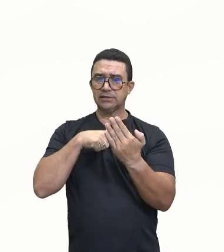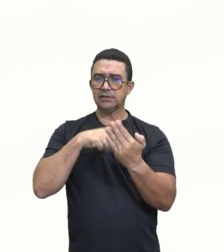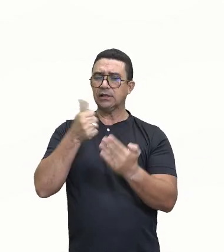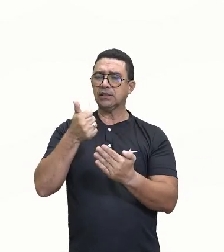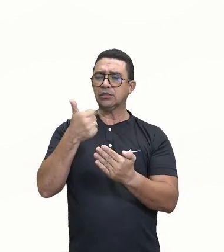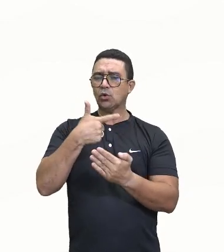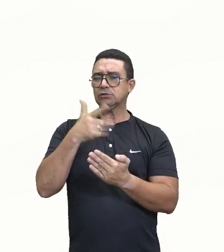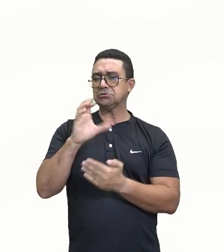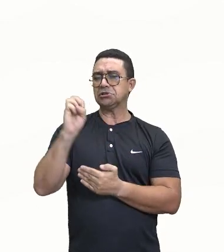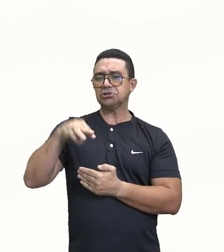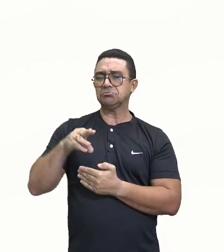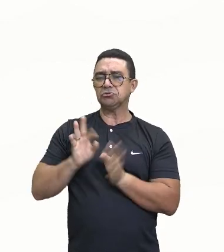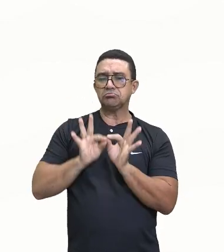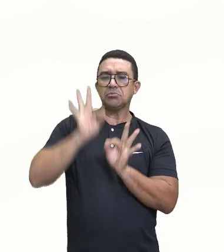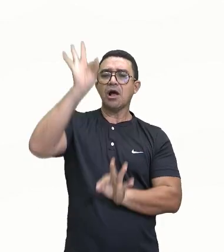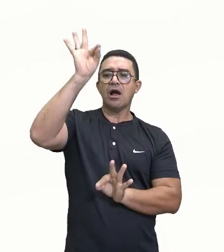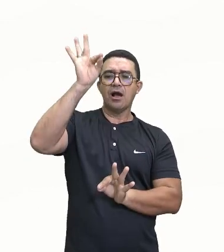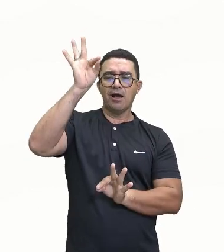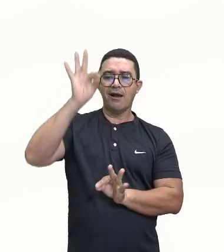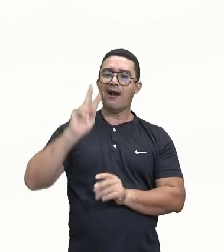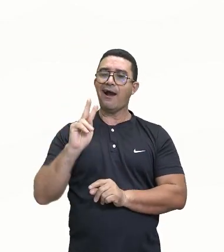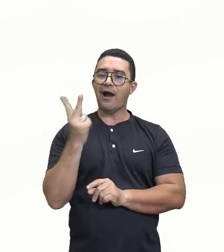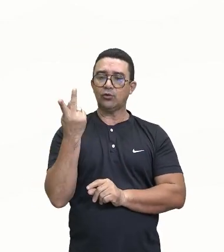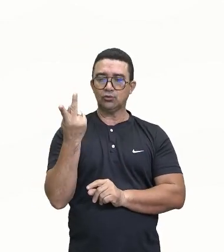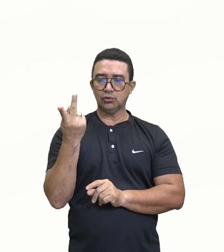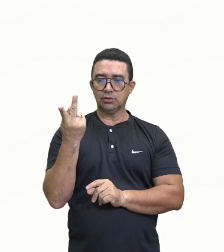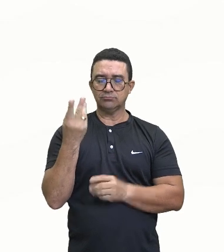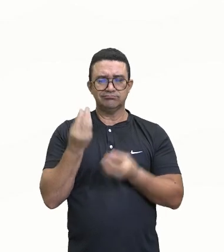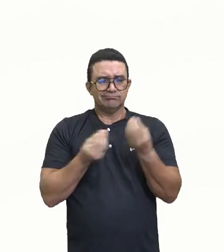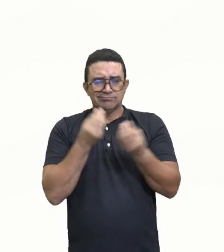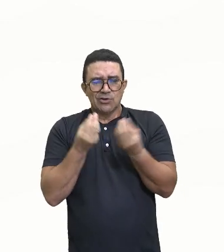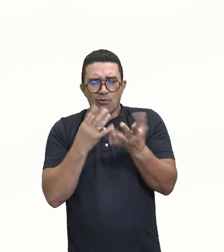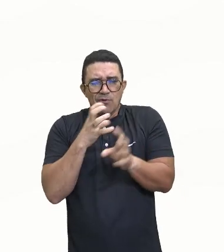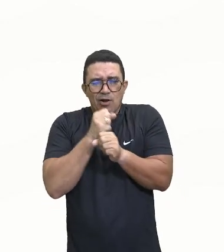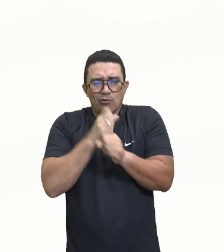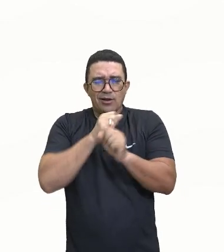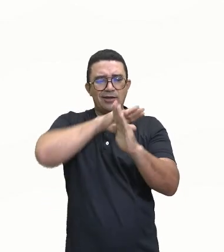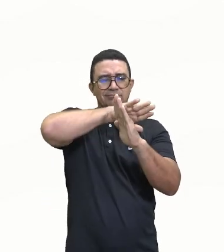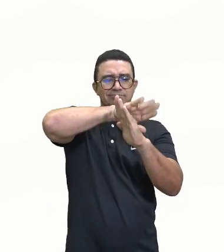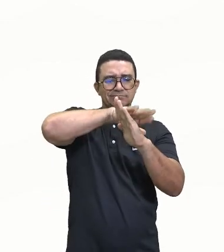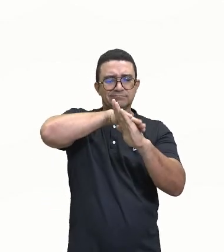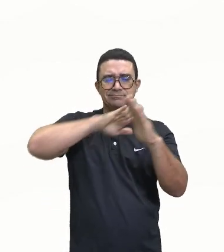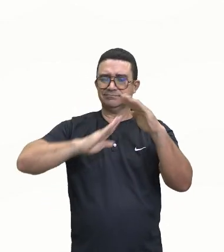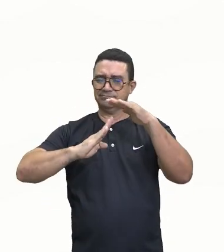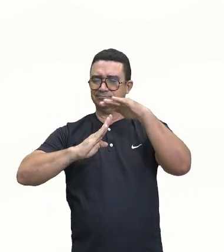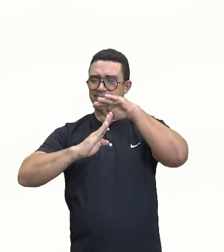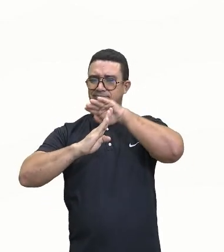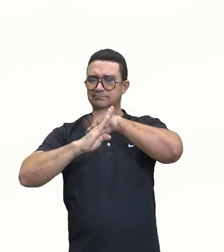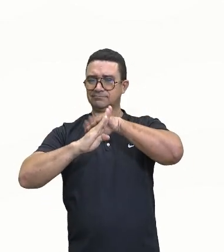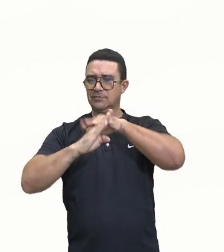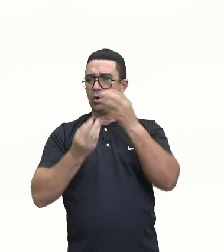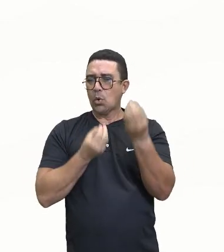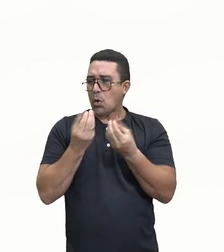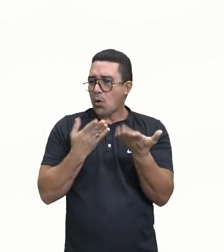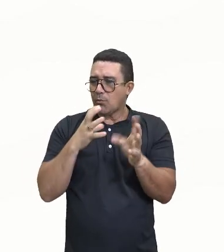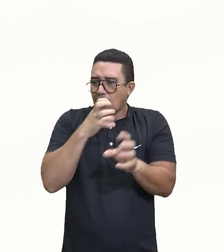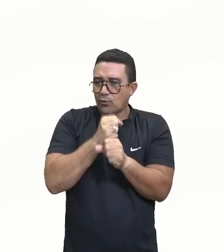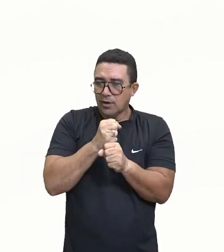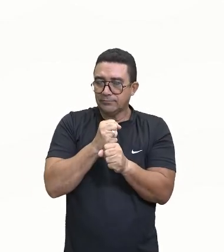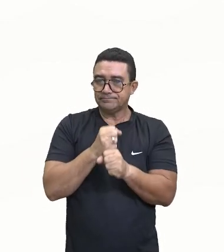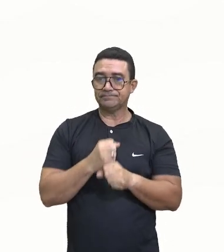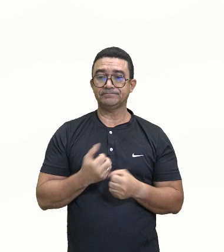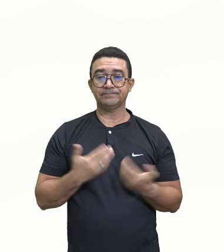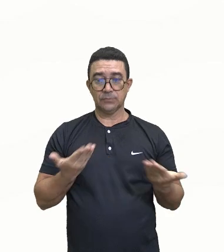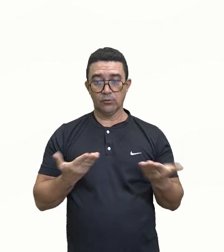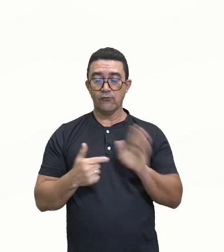altura. Como eu vou calcular a área lateral, professora? Então, vamos colocar aqui em desenho